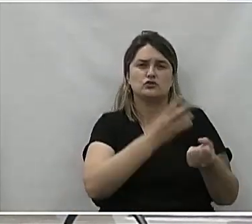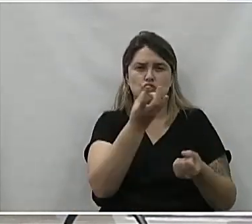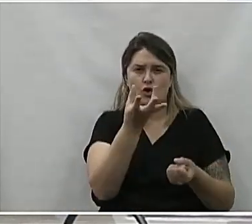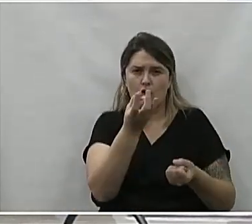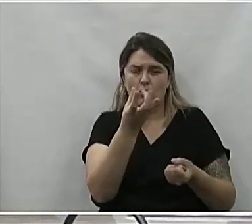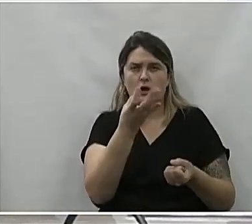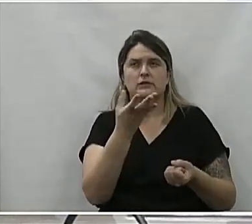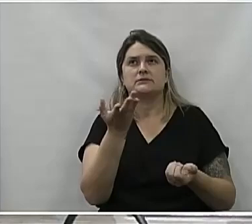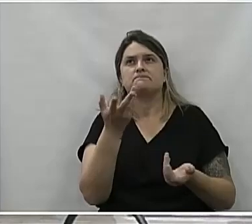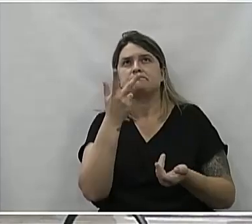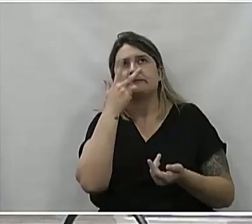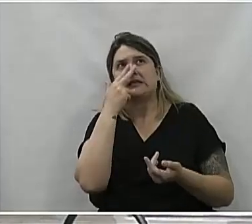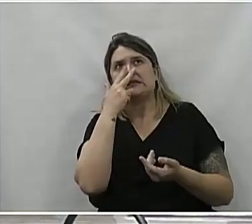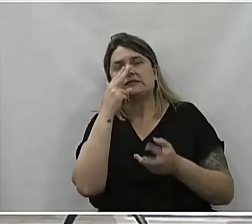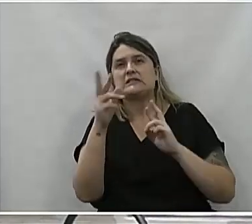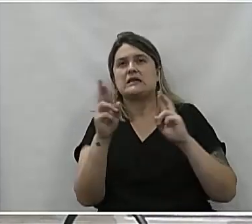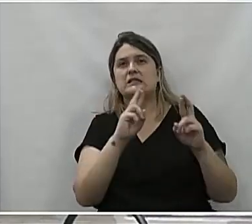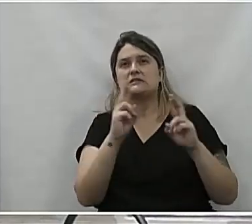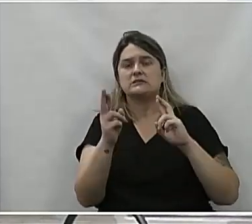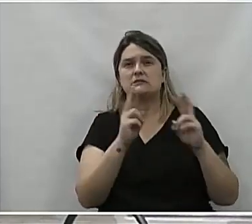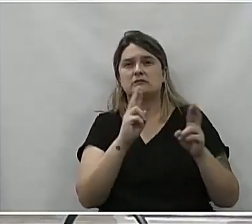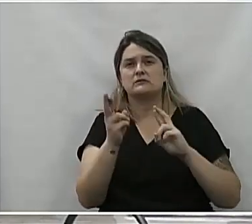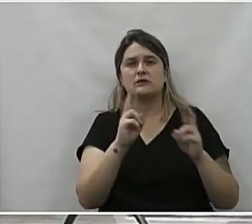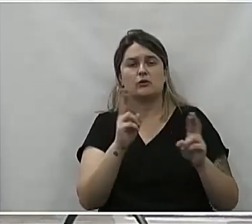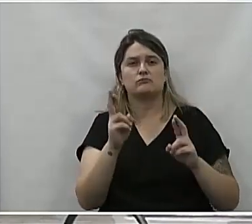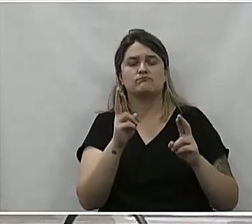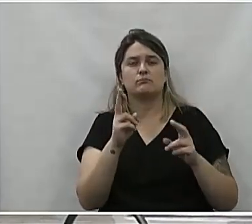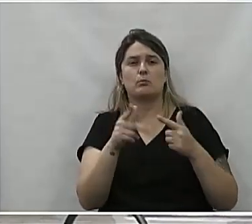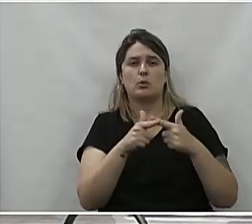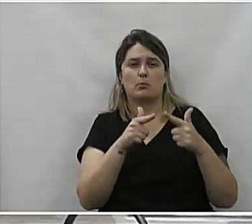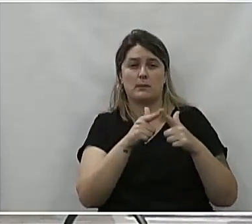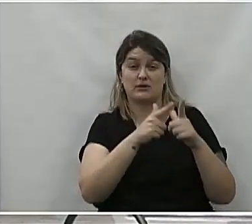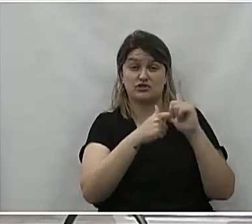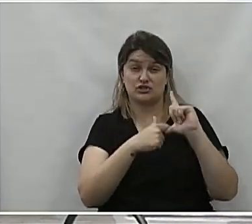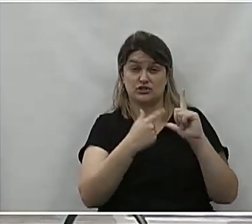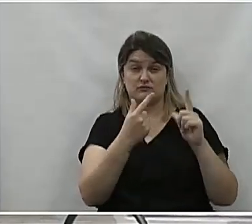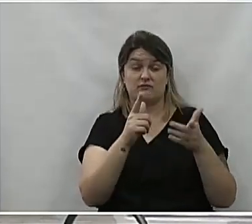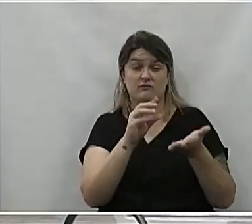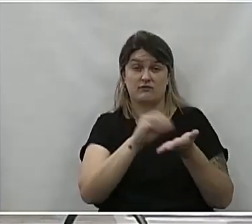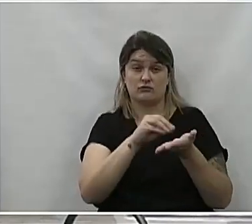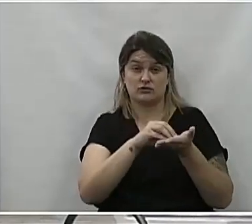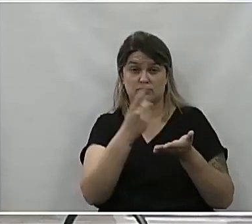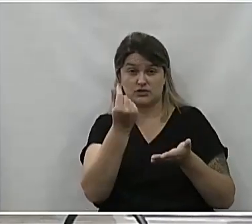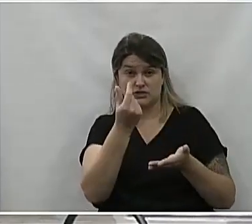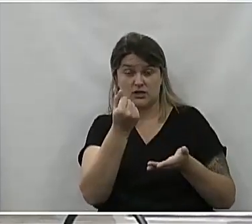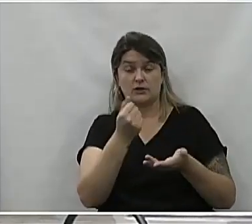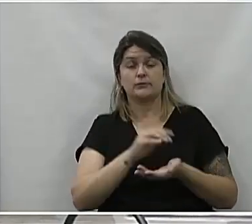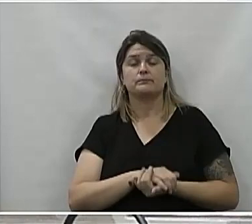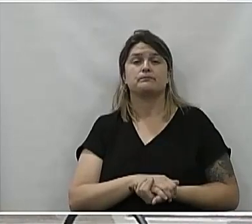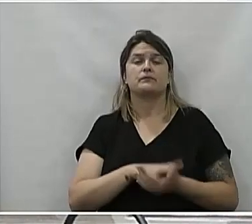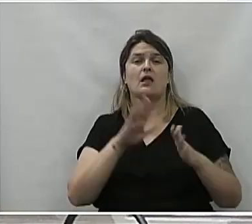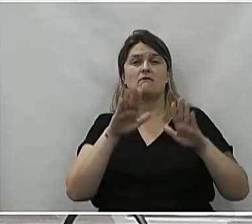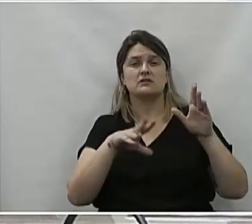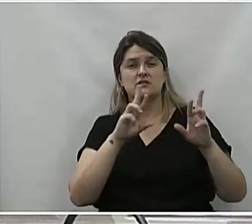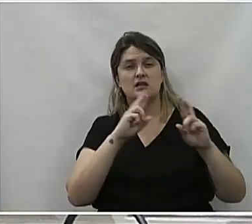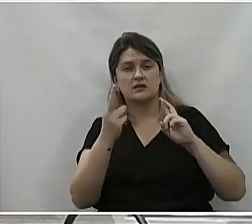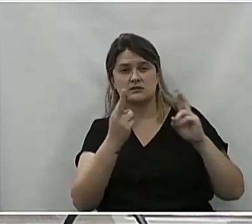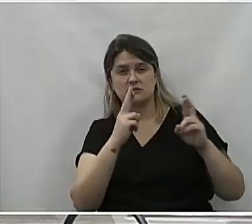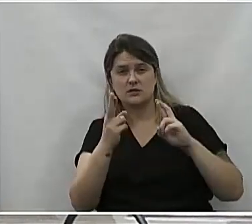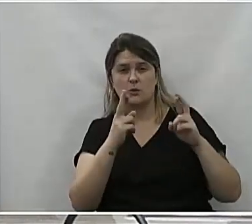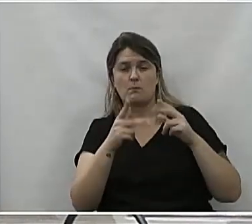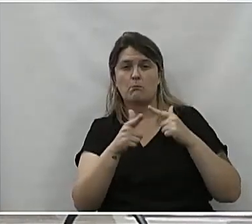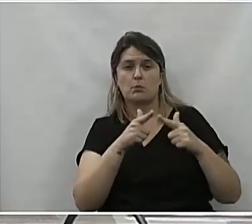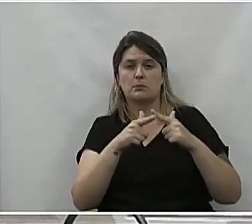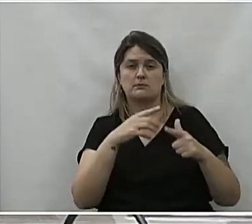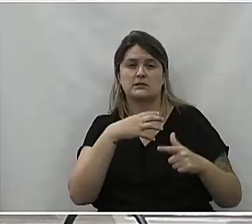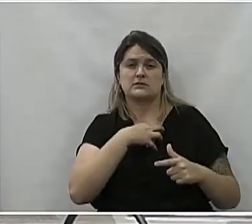Dores relacionado A parte financeira Dívidas Dores Relacionado A parte